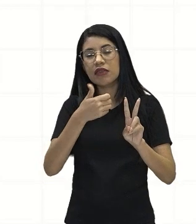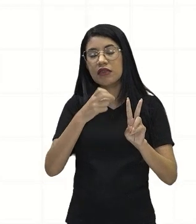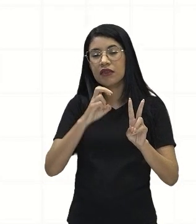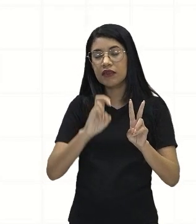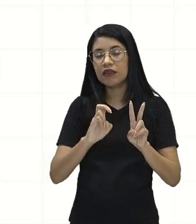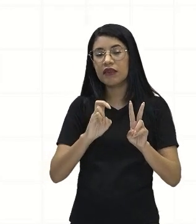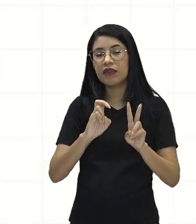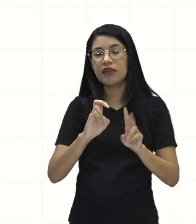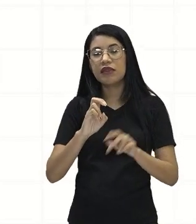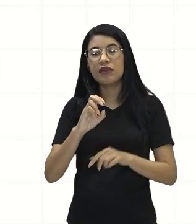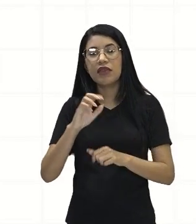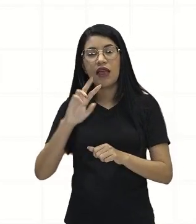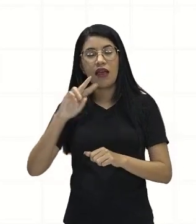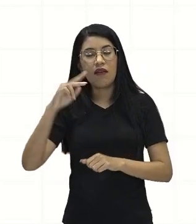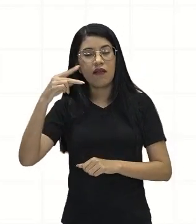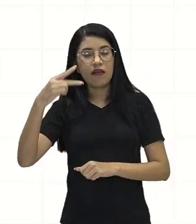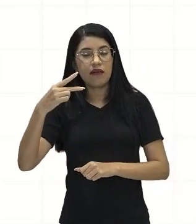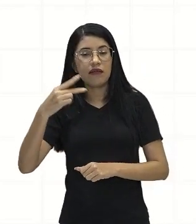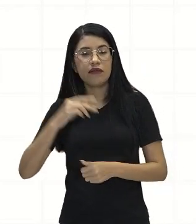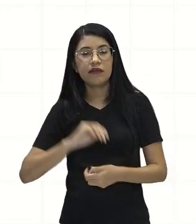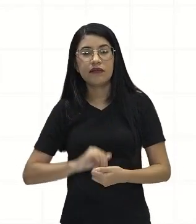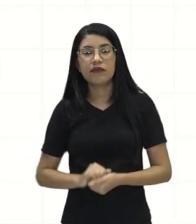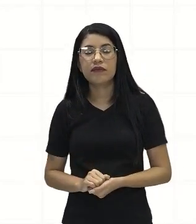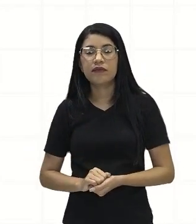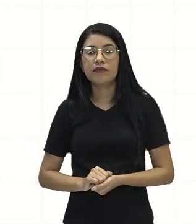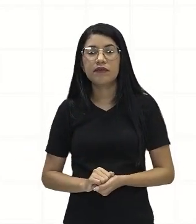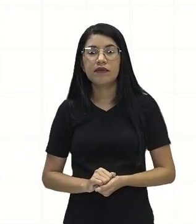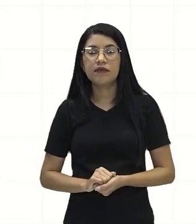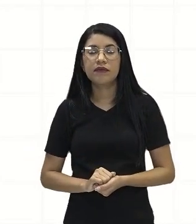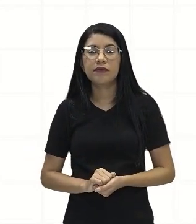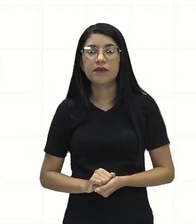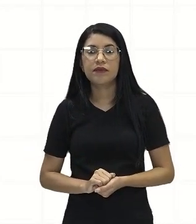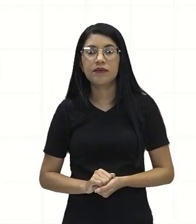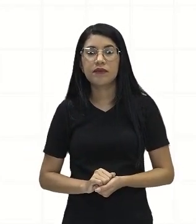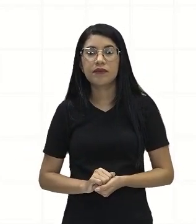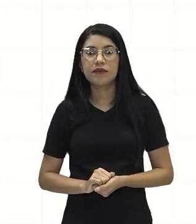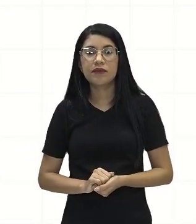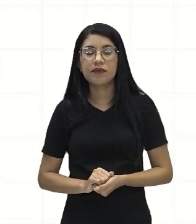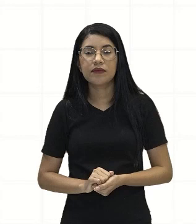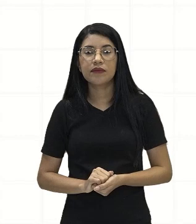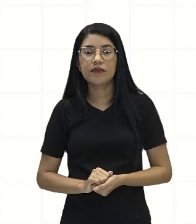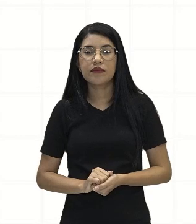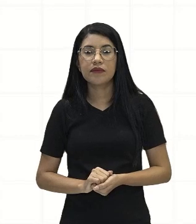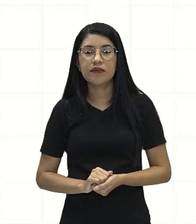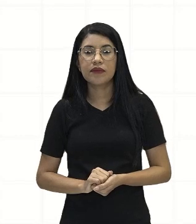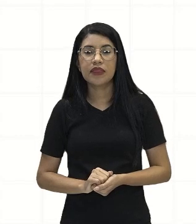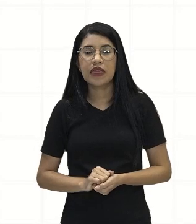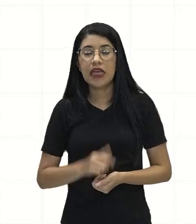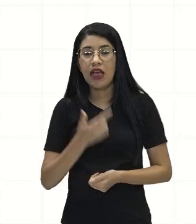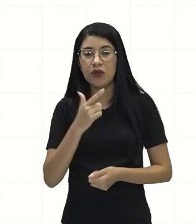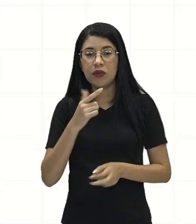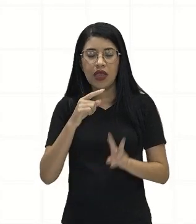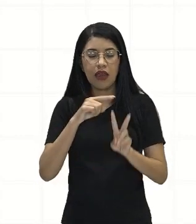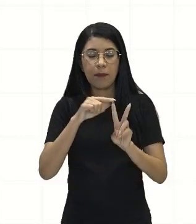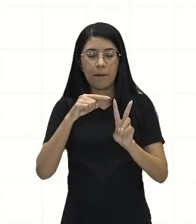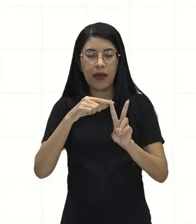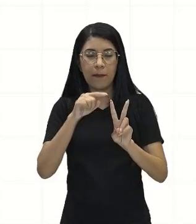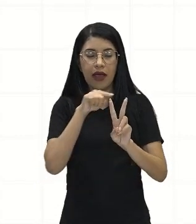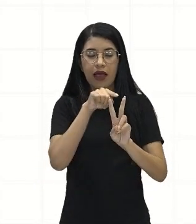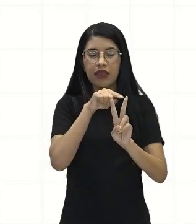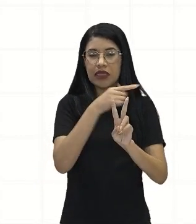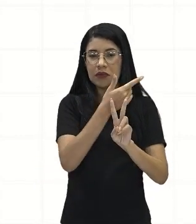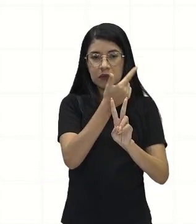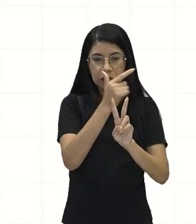15 elevado a 2, olha. Então, o que é que você vai fazer? Quando não aparece nada no índice aqui, ele